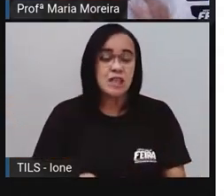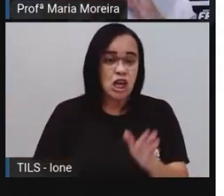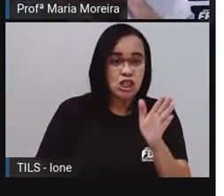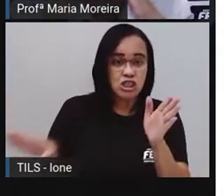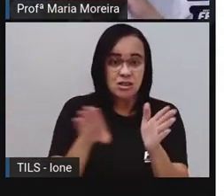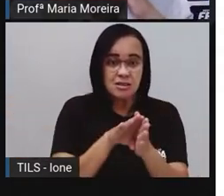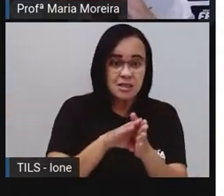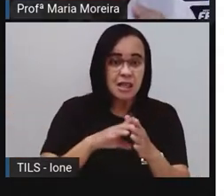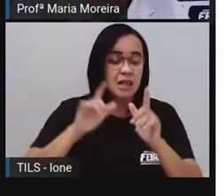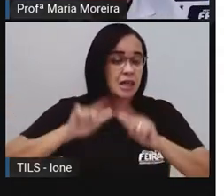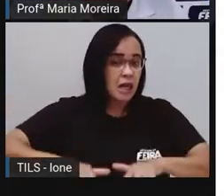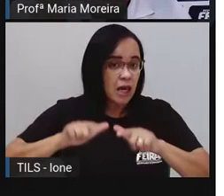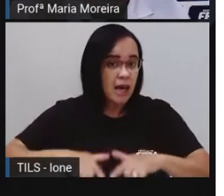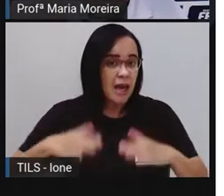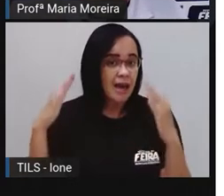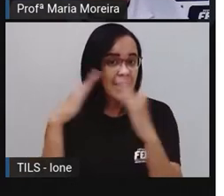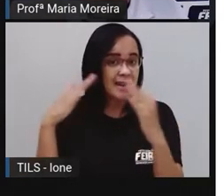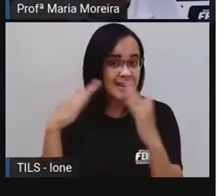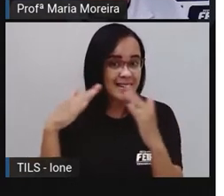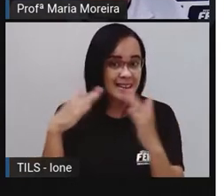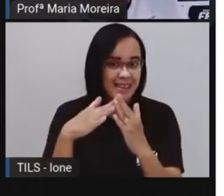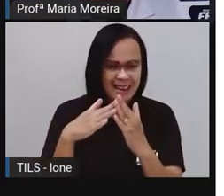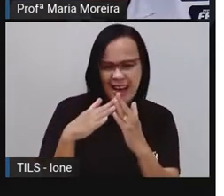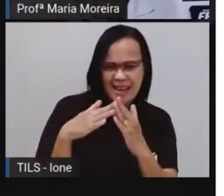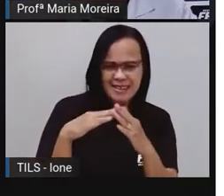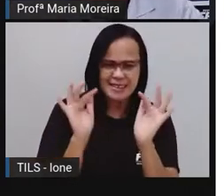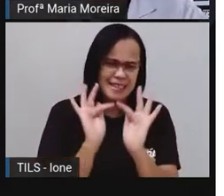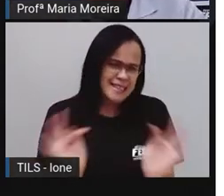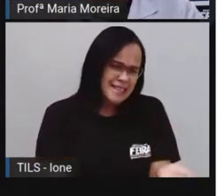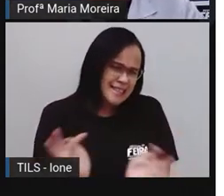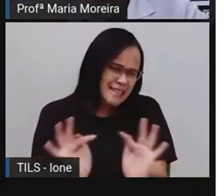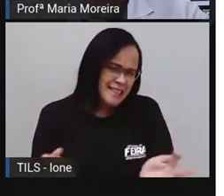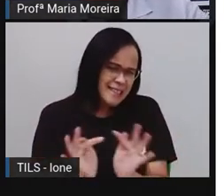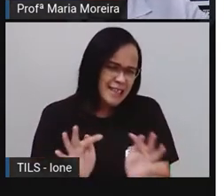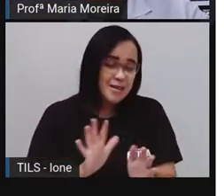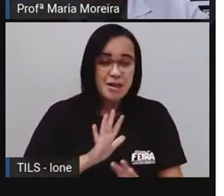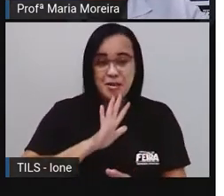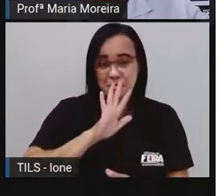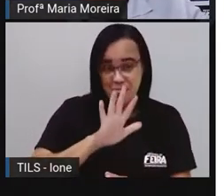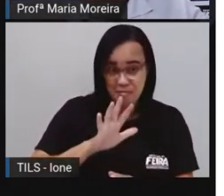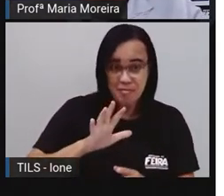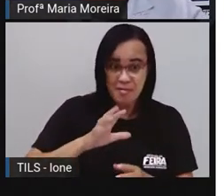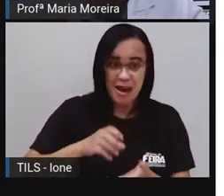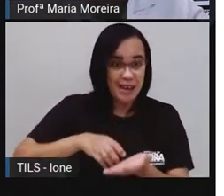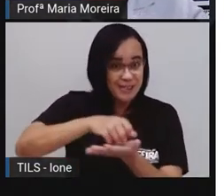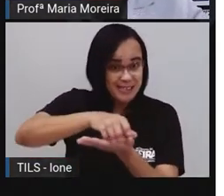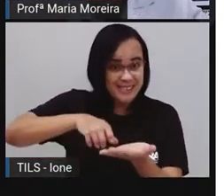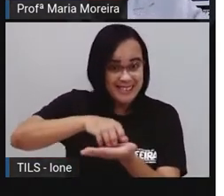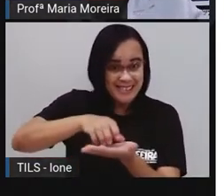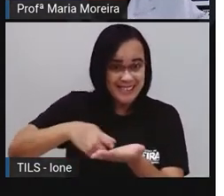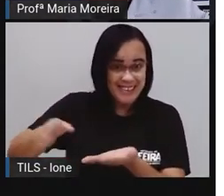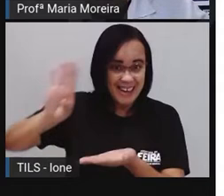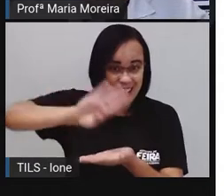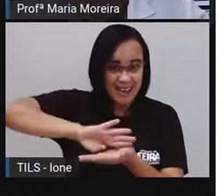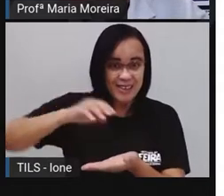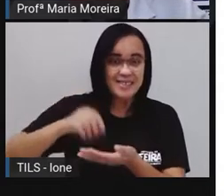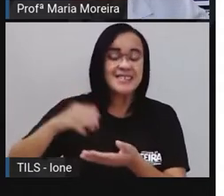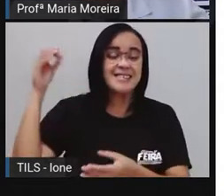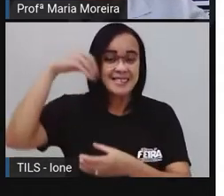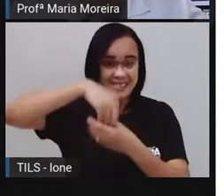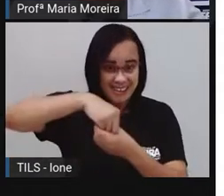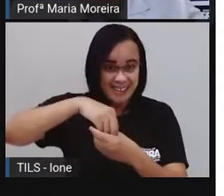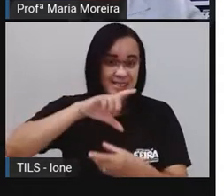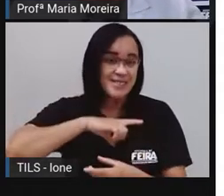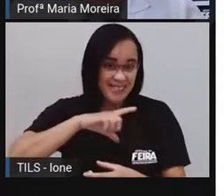chega a uma casinha modesta, mas com um carro na garagem e feito de